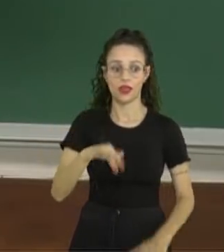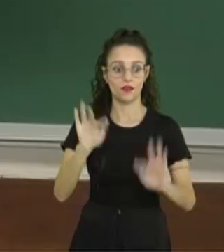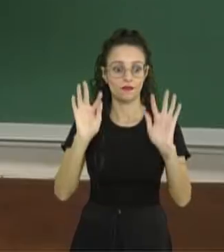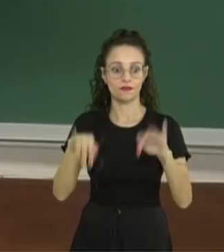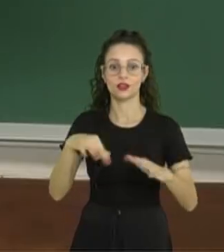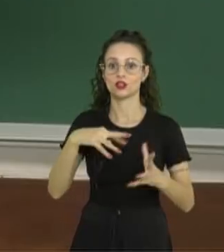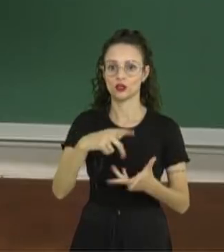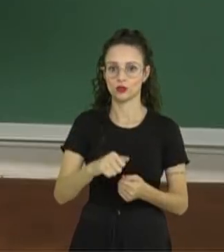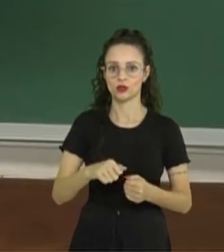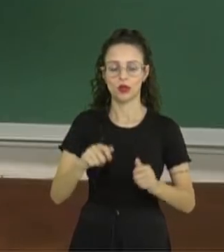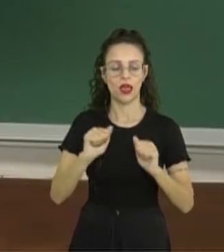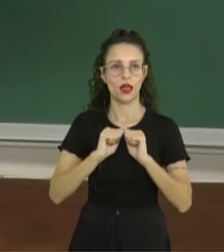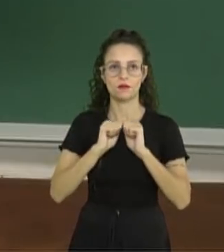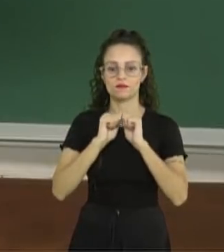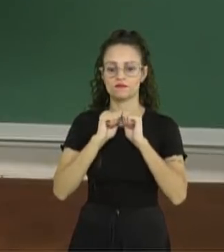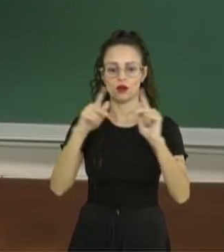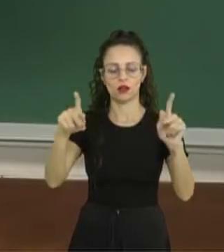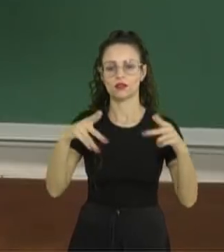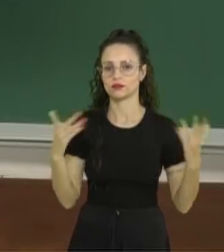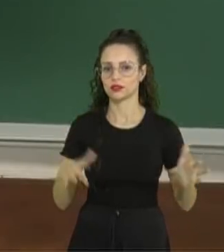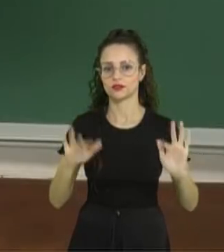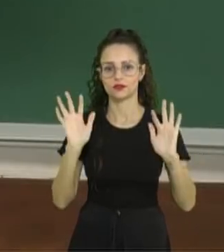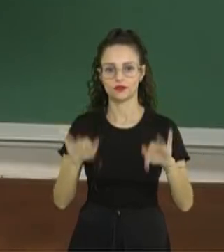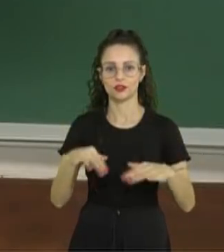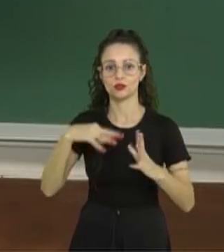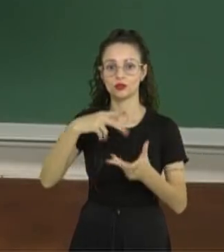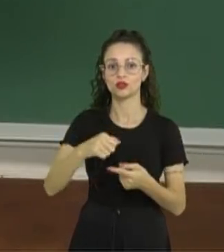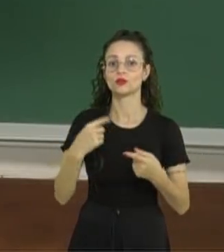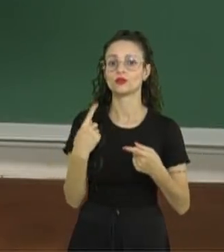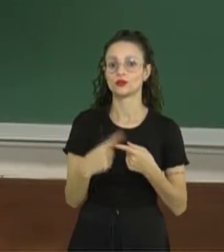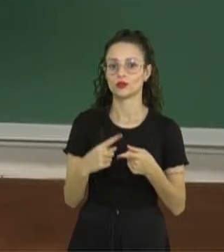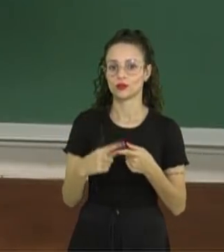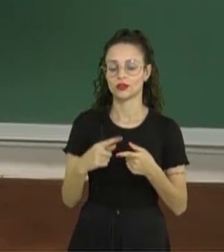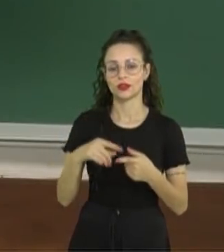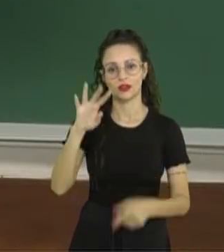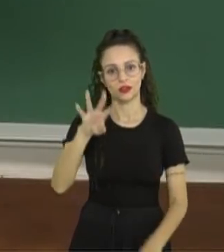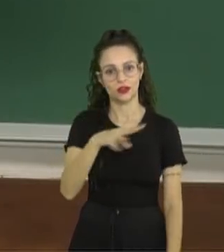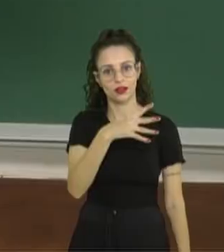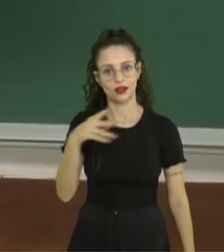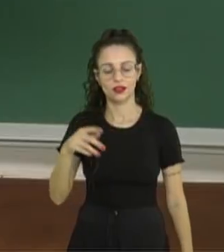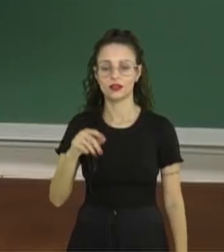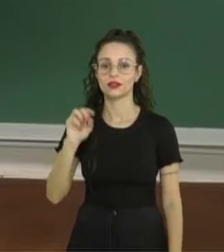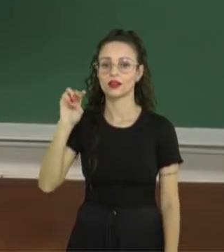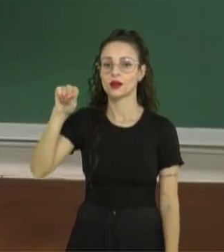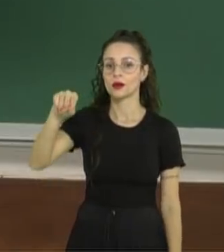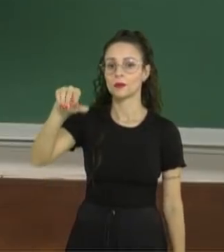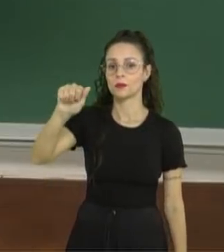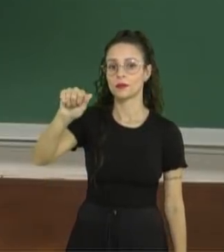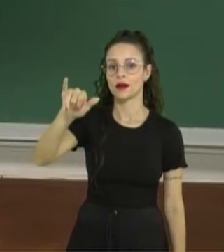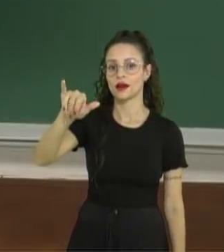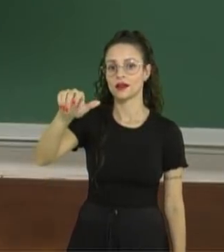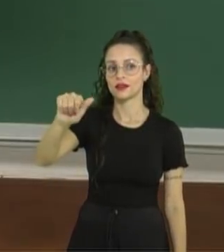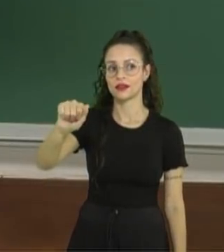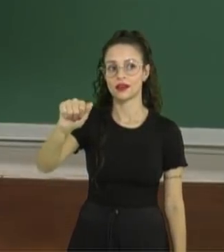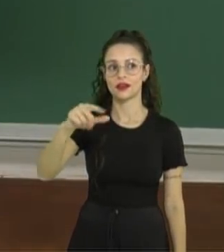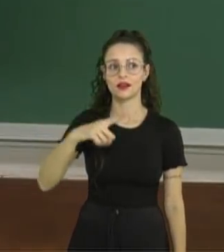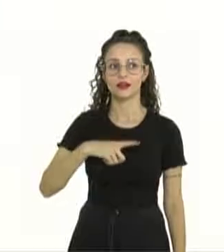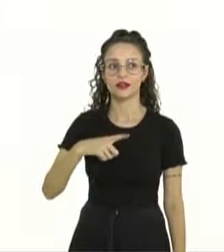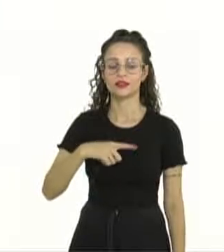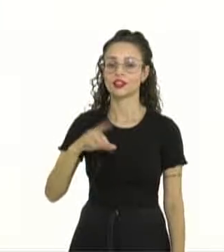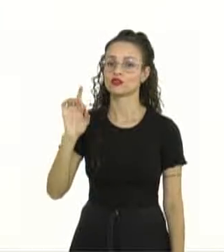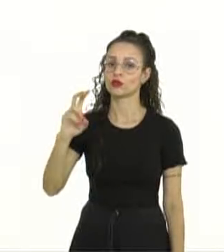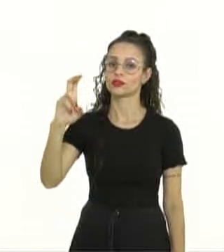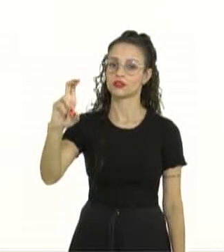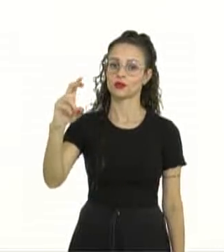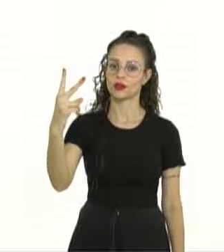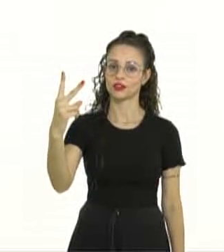professor? É, o apocalipse, o fim do mundo. Na verdade, porque o calendário maia, ele é cíclico. Ele tem apenas 52 anos.